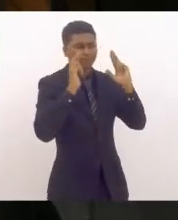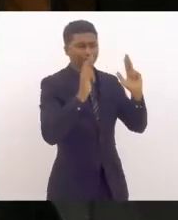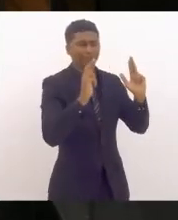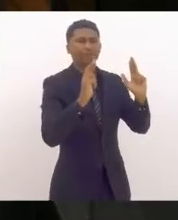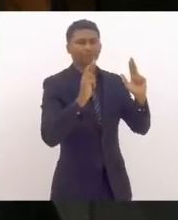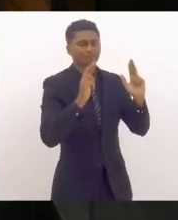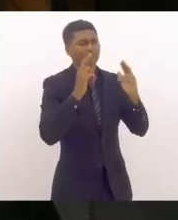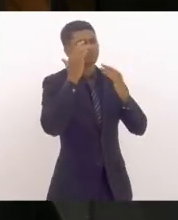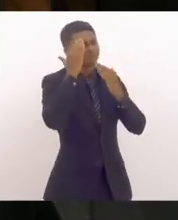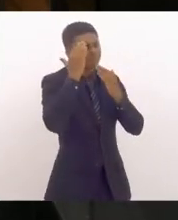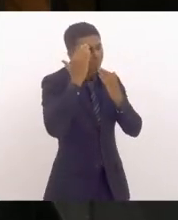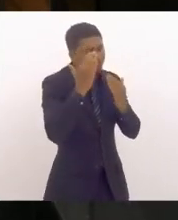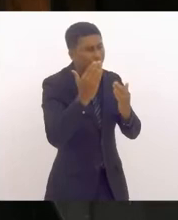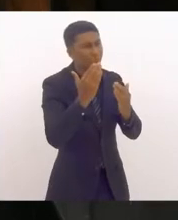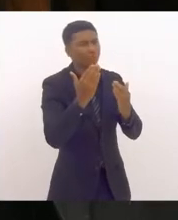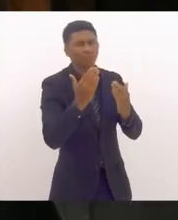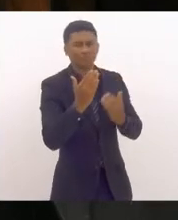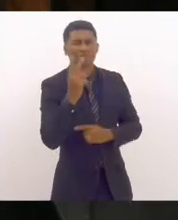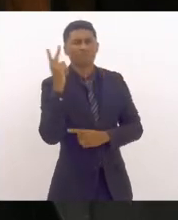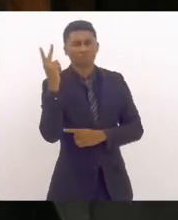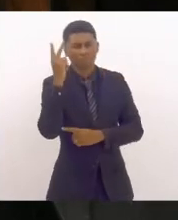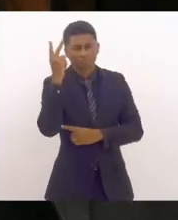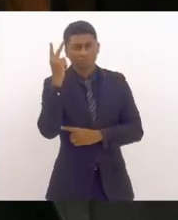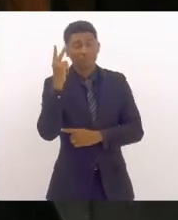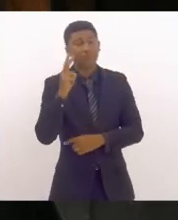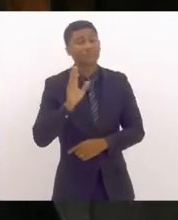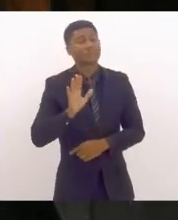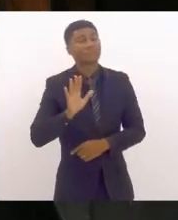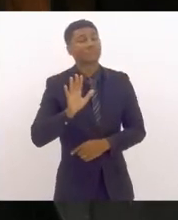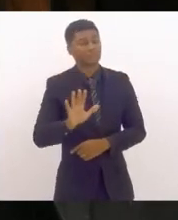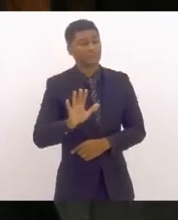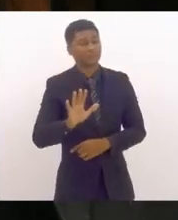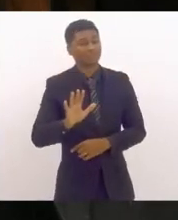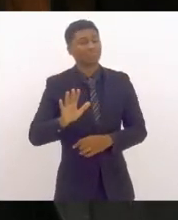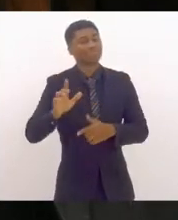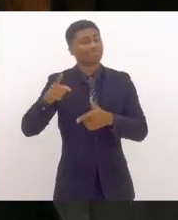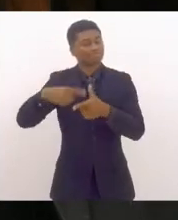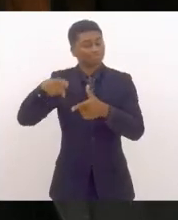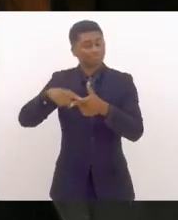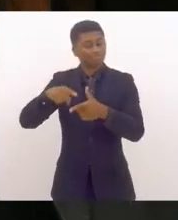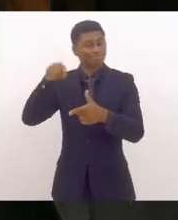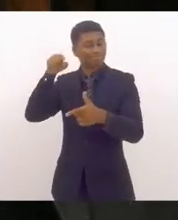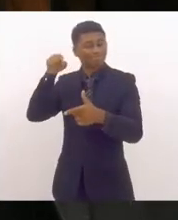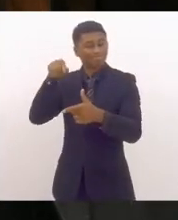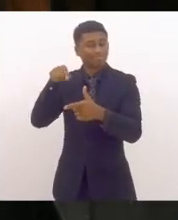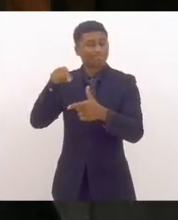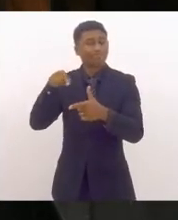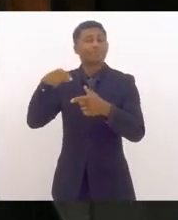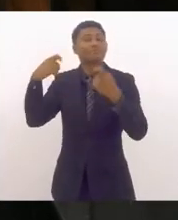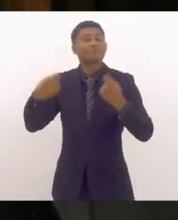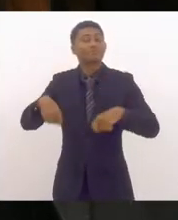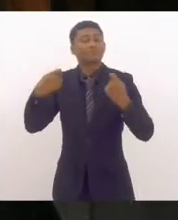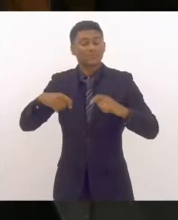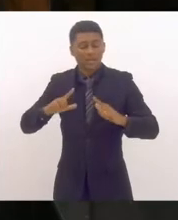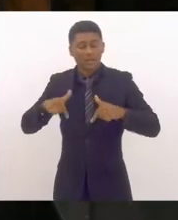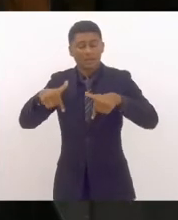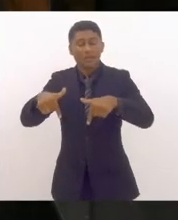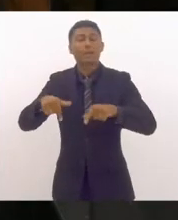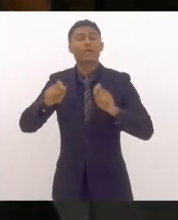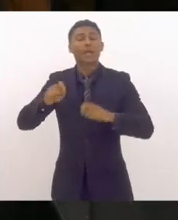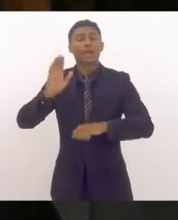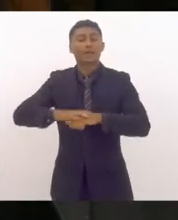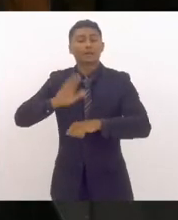valoriza todos esses gestos entretanto essa é uma questão para ser enfrentado estruturalmente pelo estado